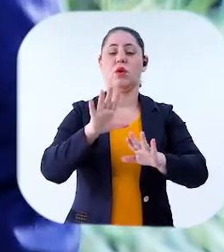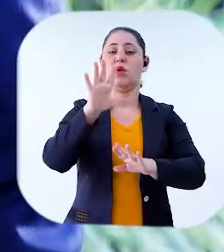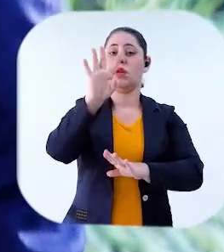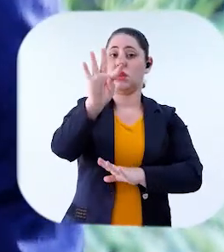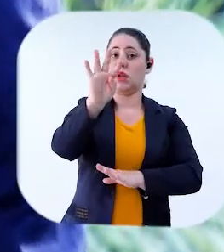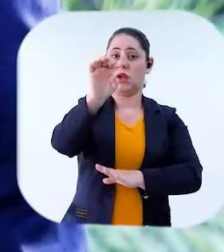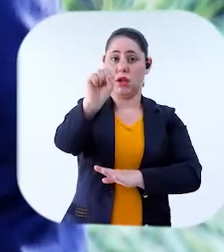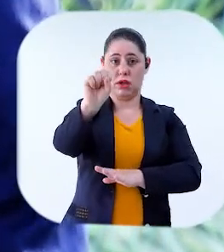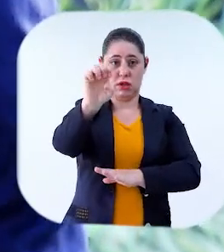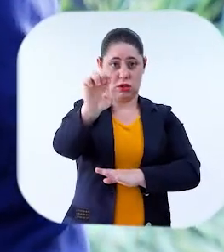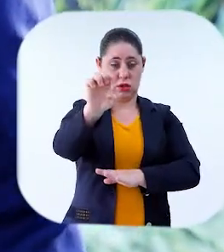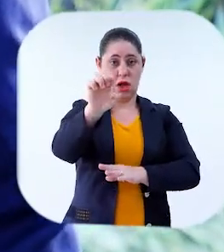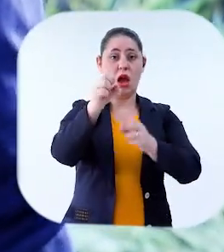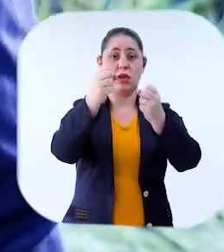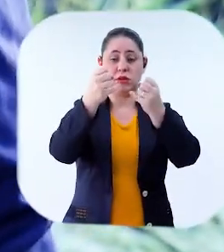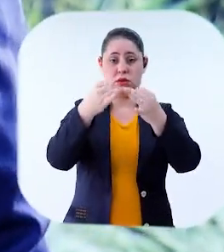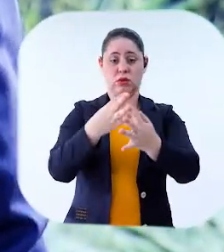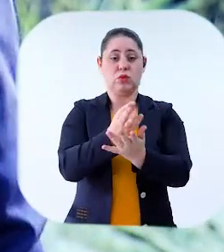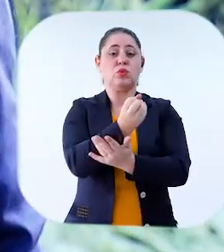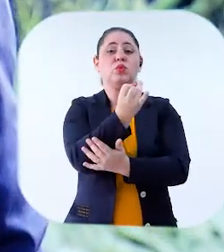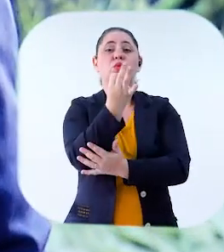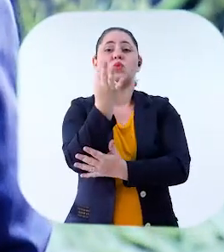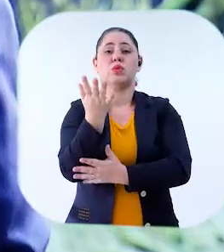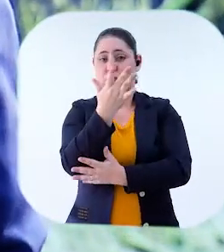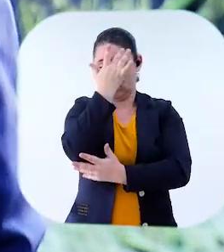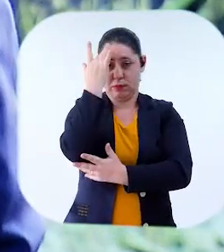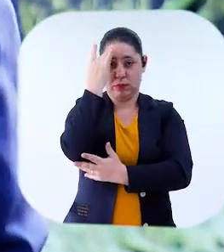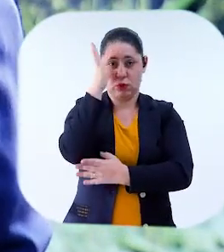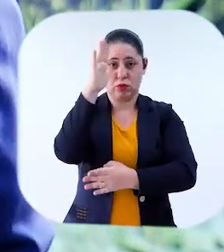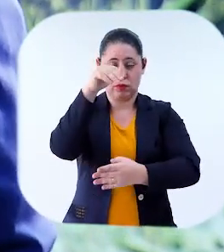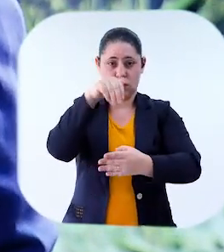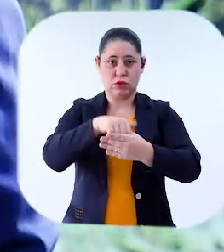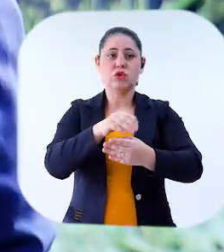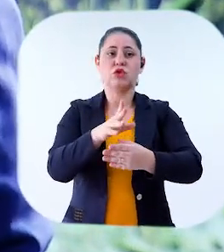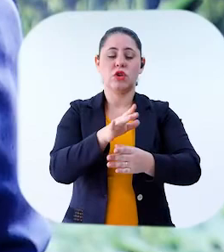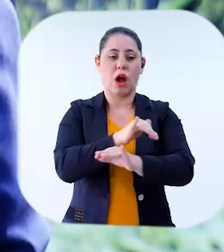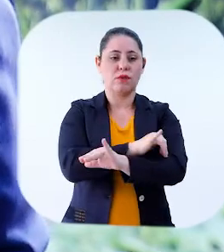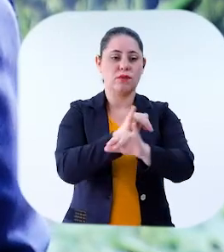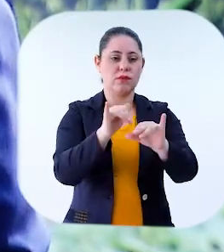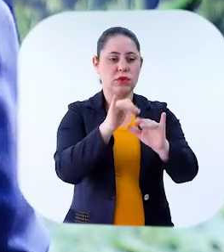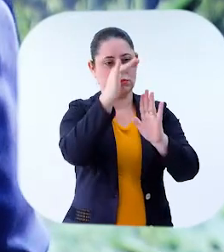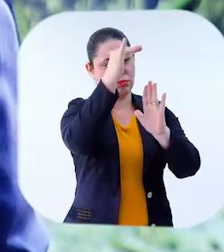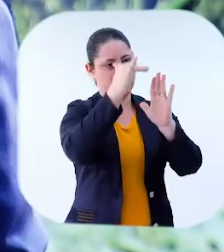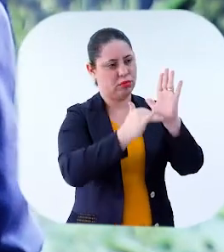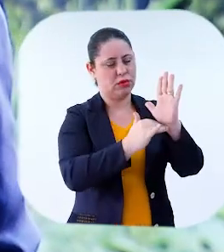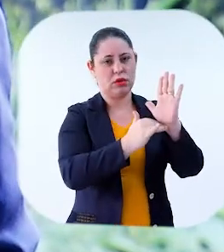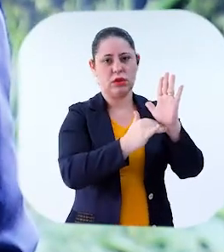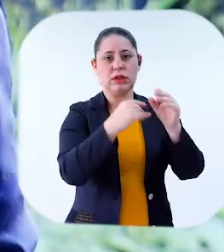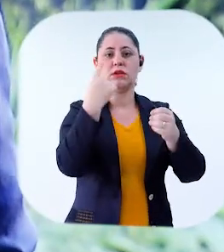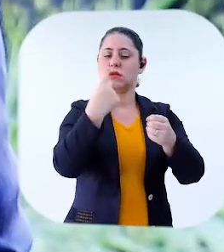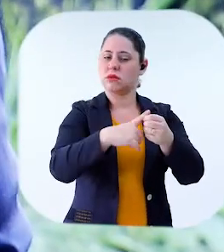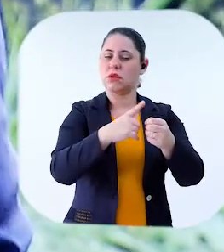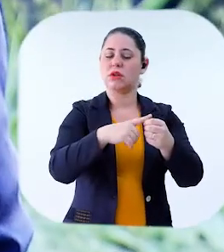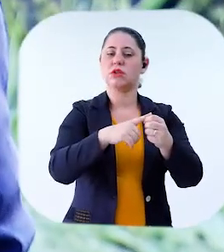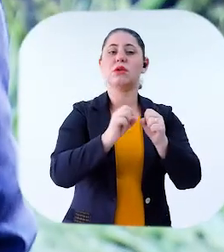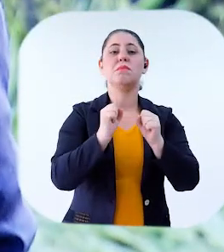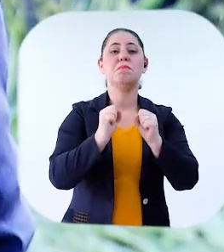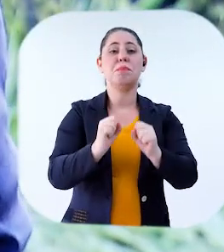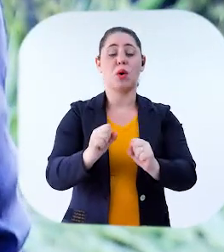ele já, com base no número de eleitores, ele já disse quais são as cidades que em 2020